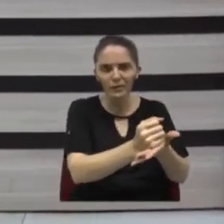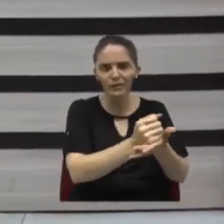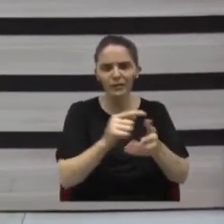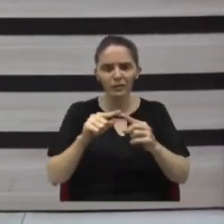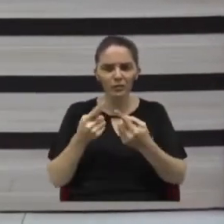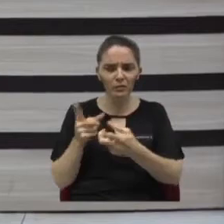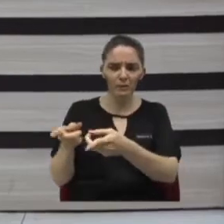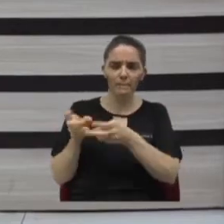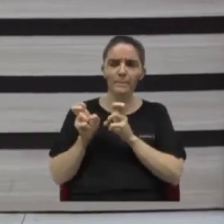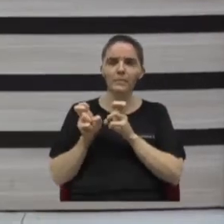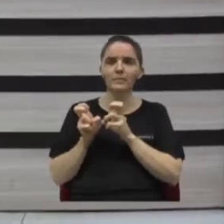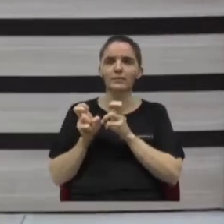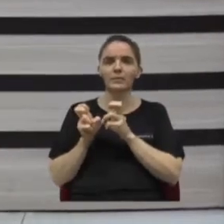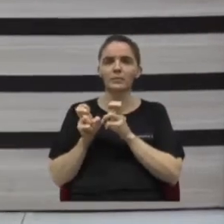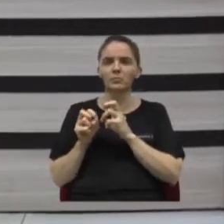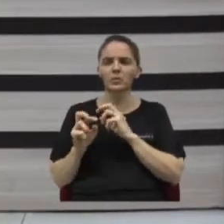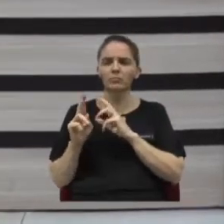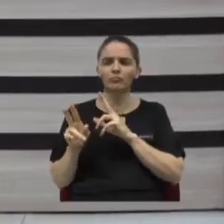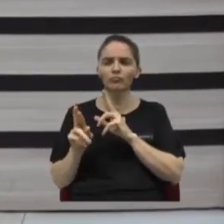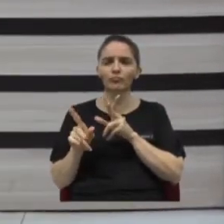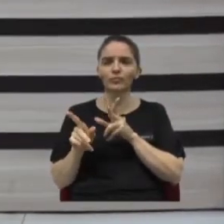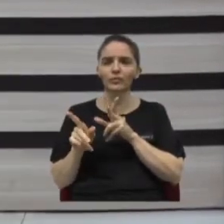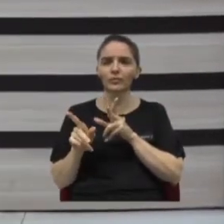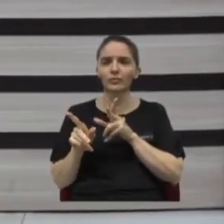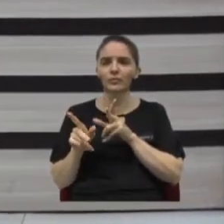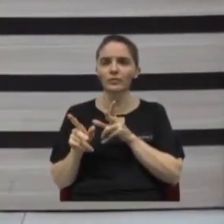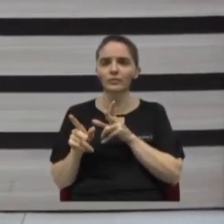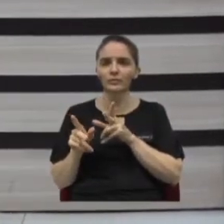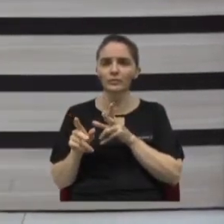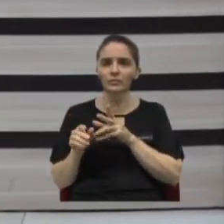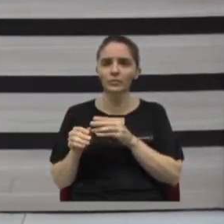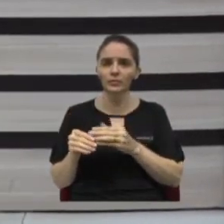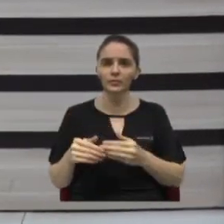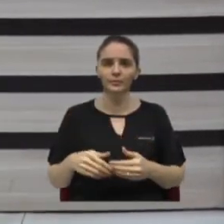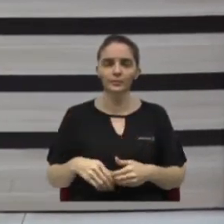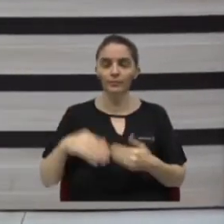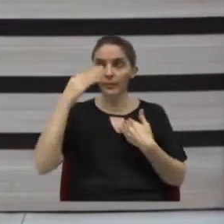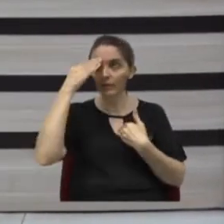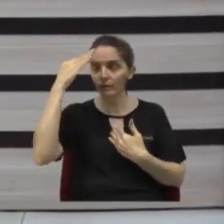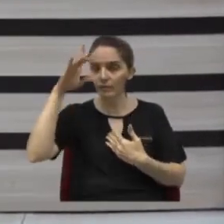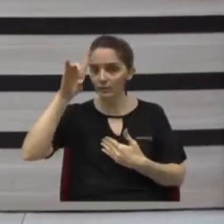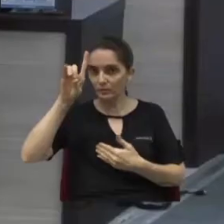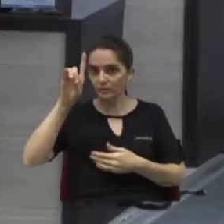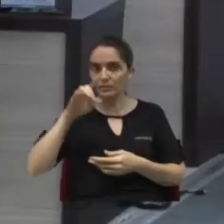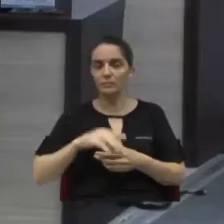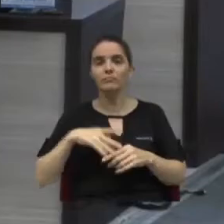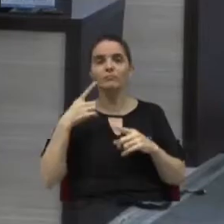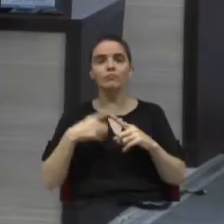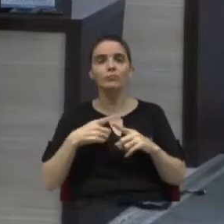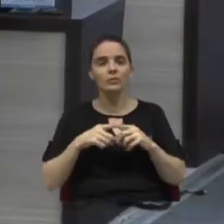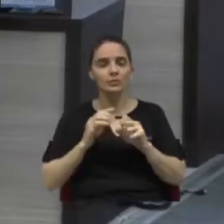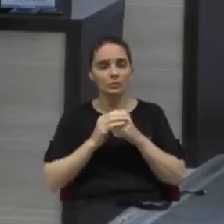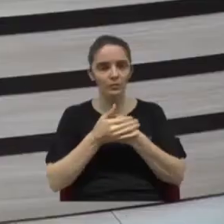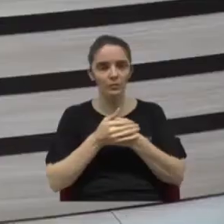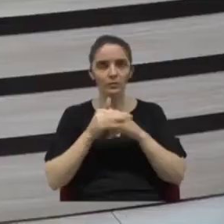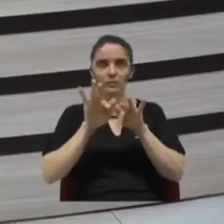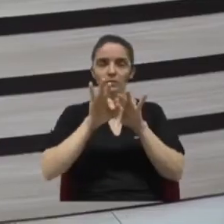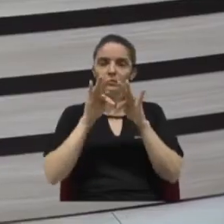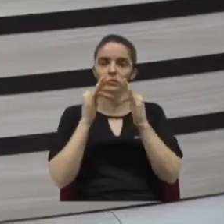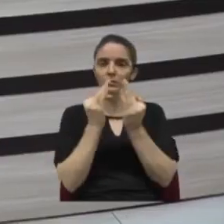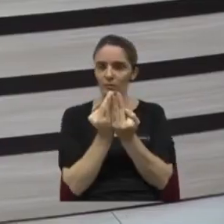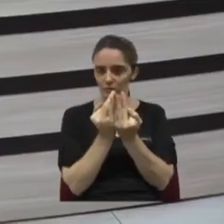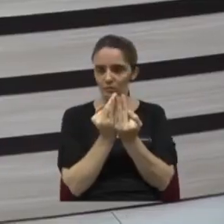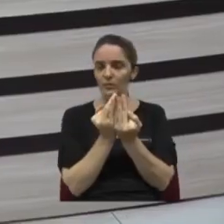estava acontecendo. E graças a Deus, além da prisão, graças a Deus pelo livramento, né, que